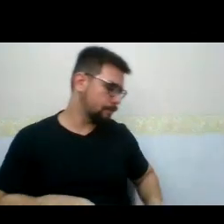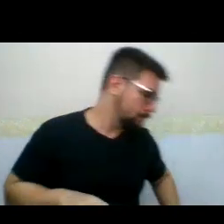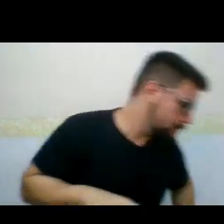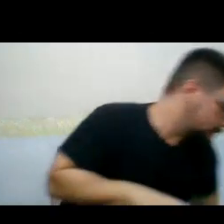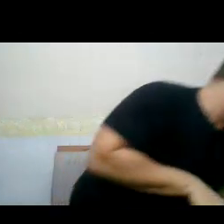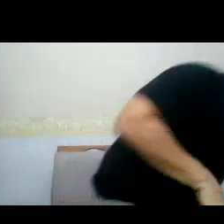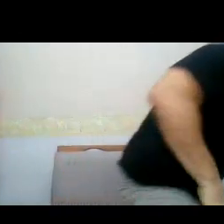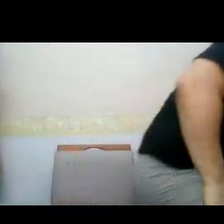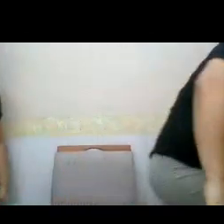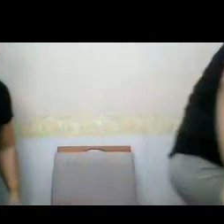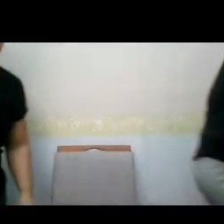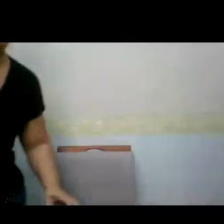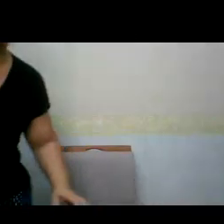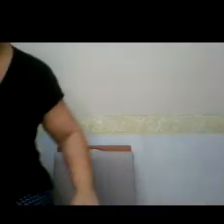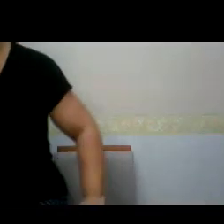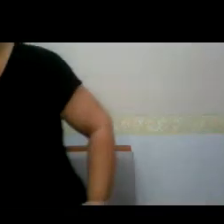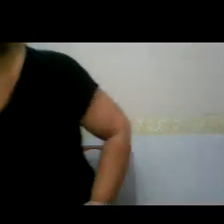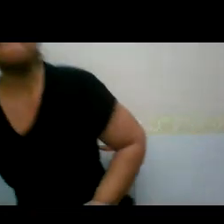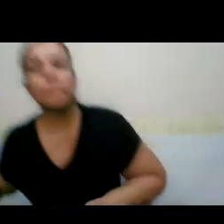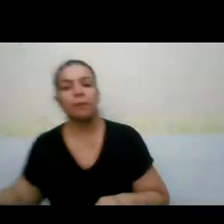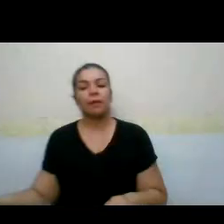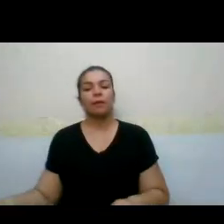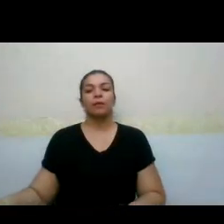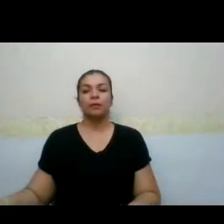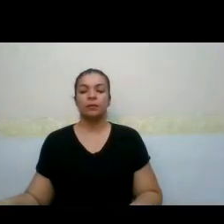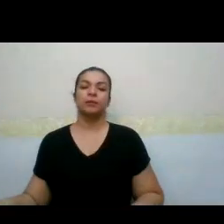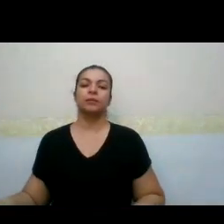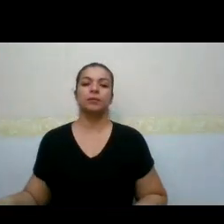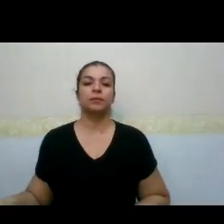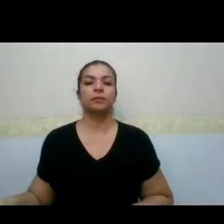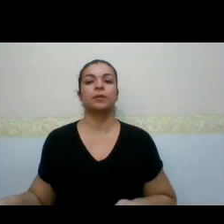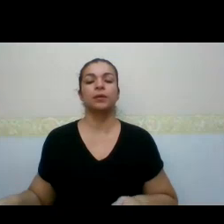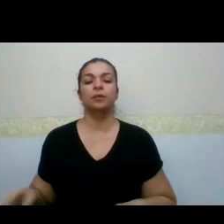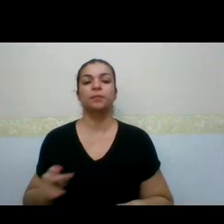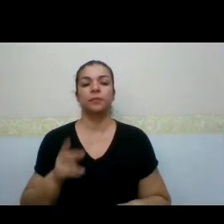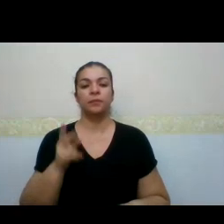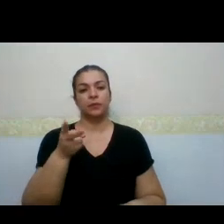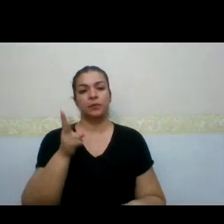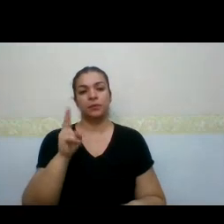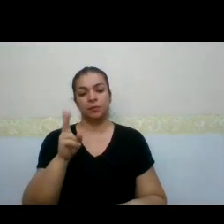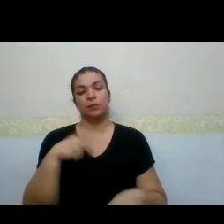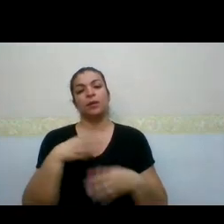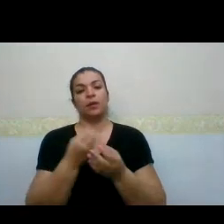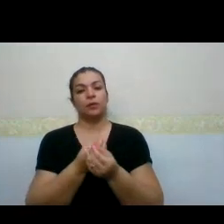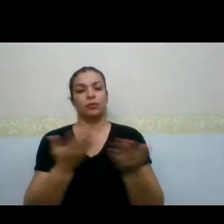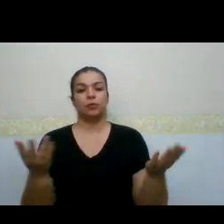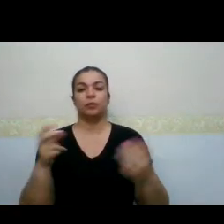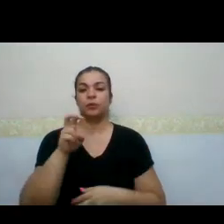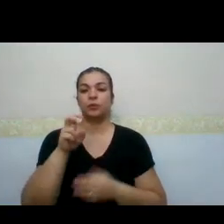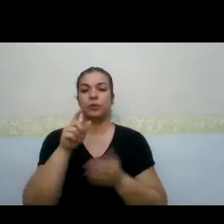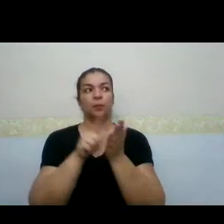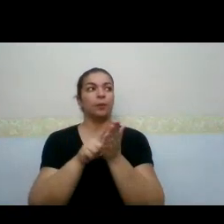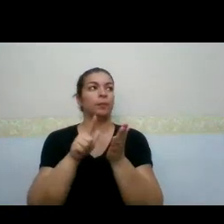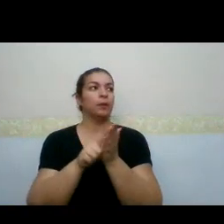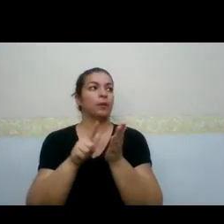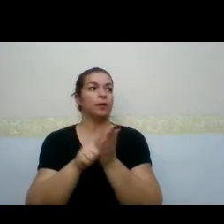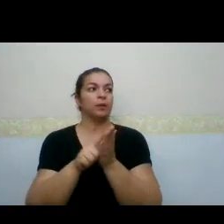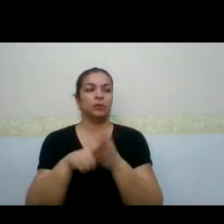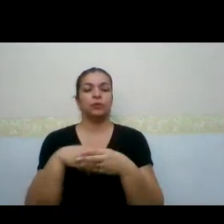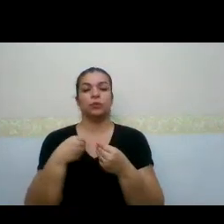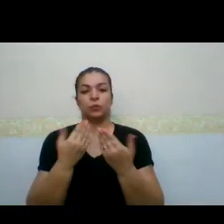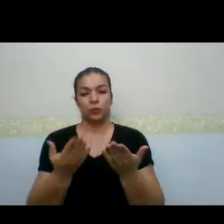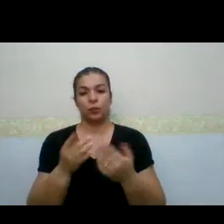número de perguntas, tá? E aí distribuo 5 papeizinhos para cada